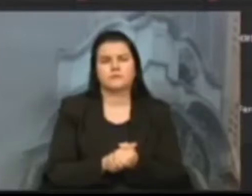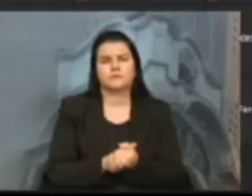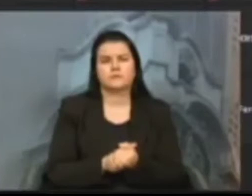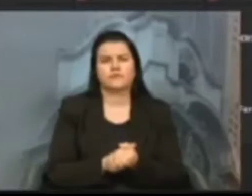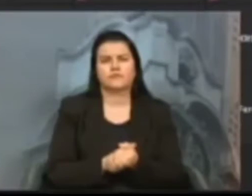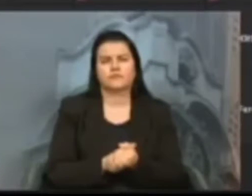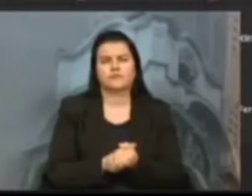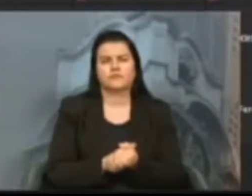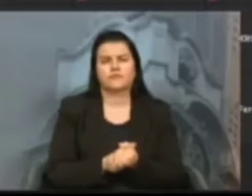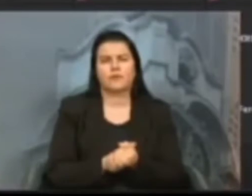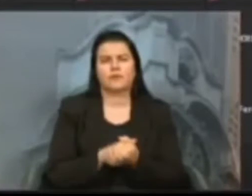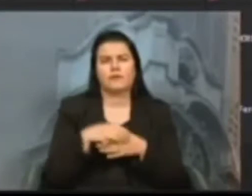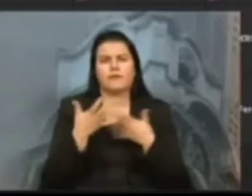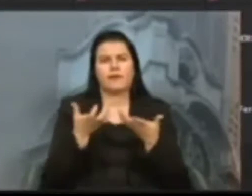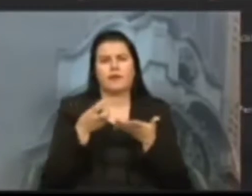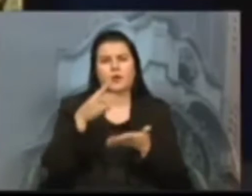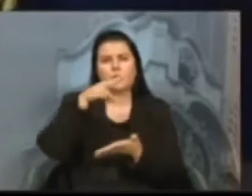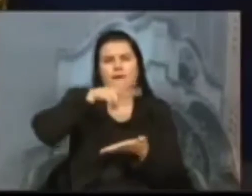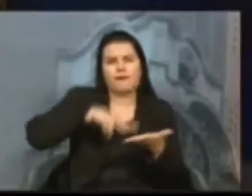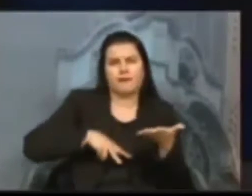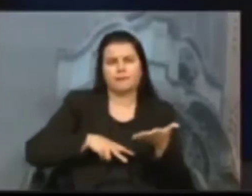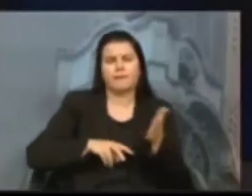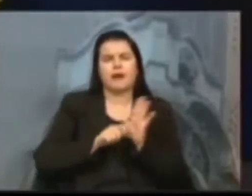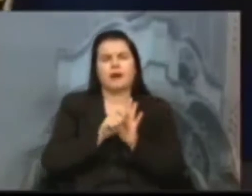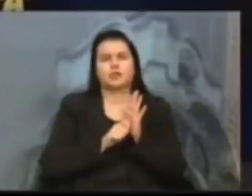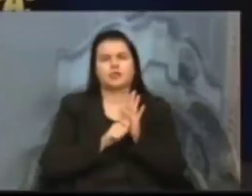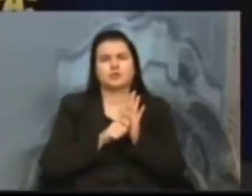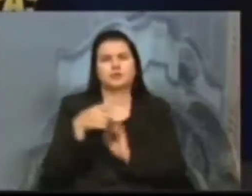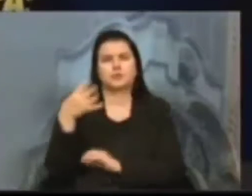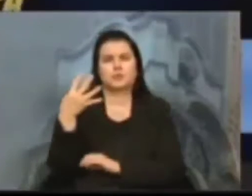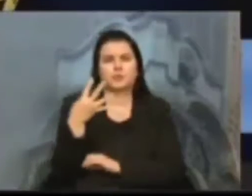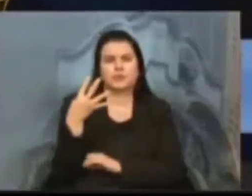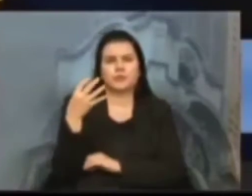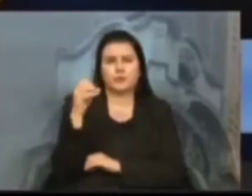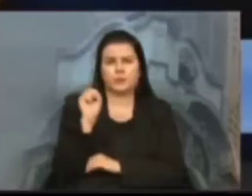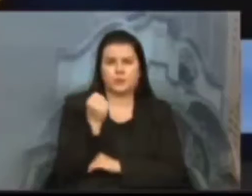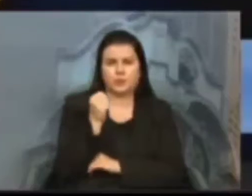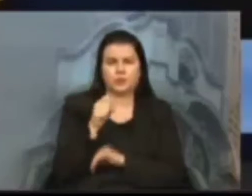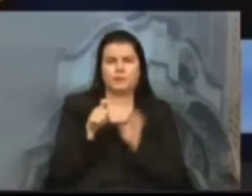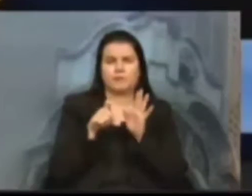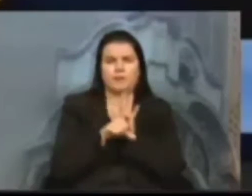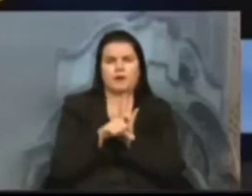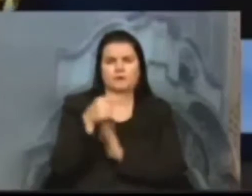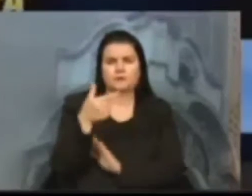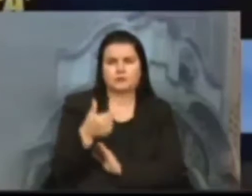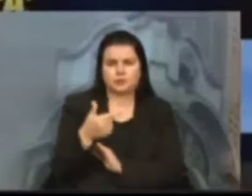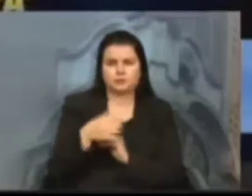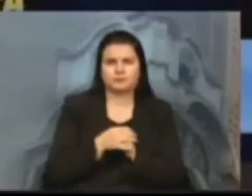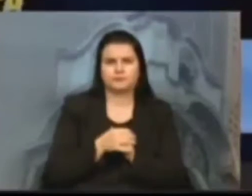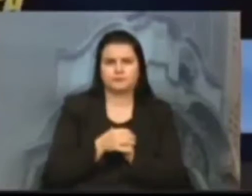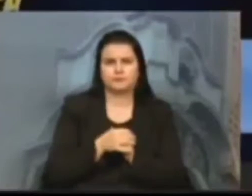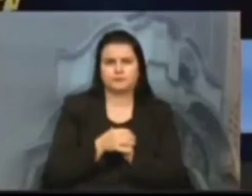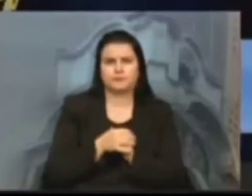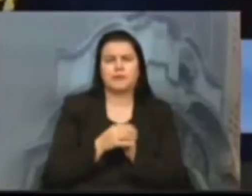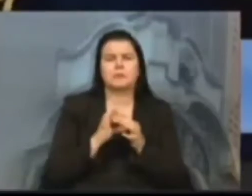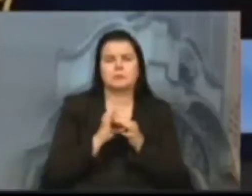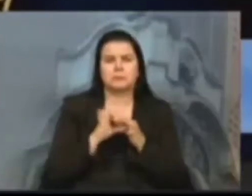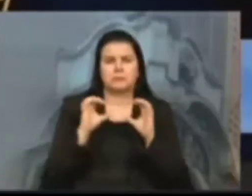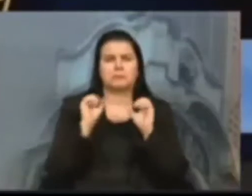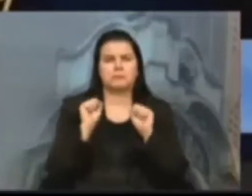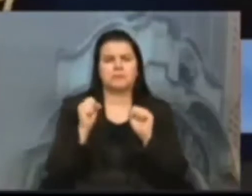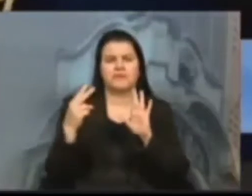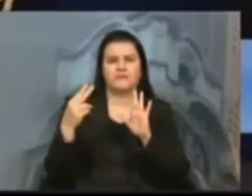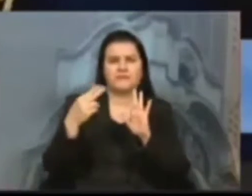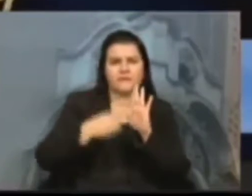Queria ler aqui o artigo 48, parágrafo 2º, presidente. Serão permitidas vistas